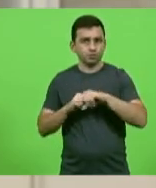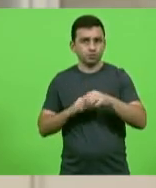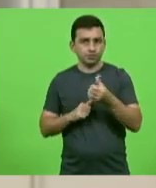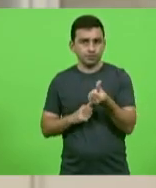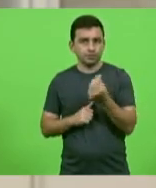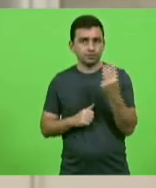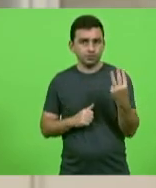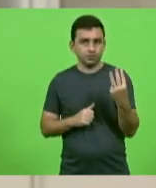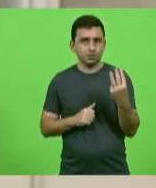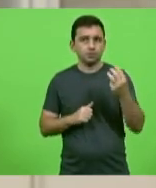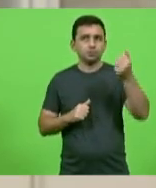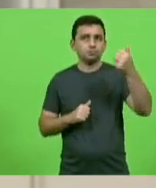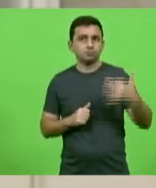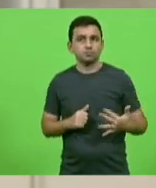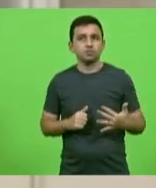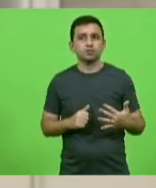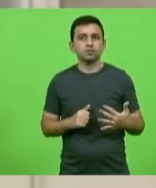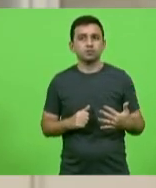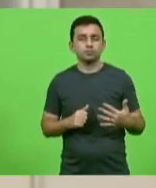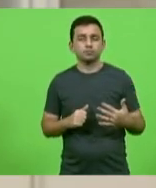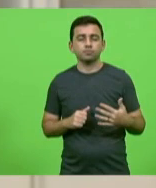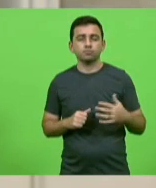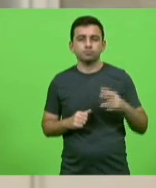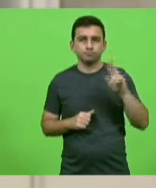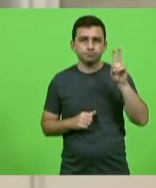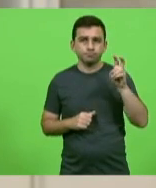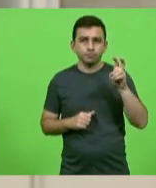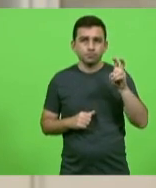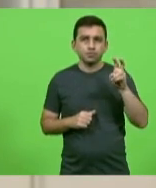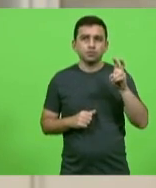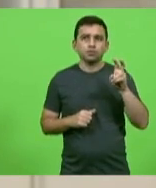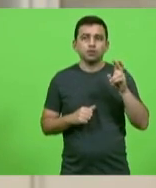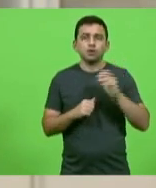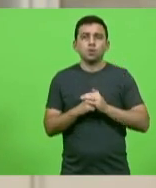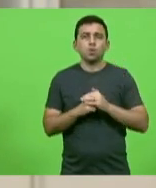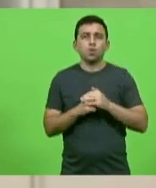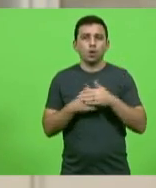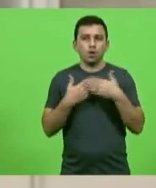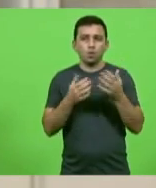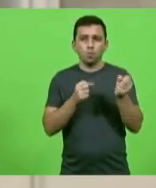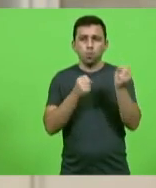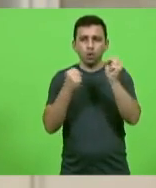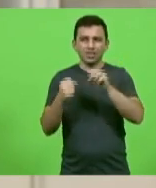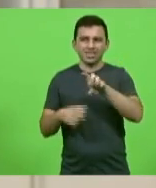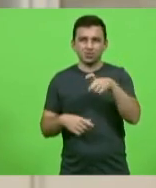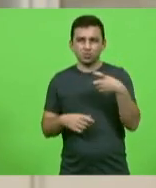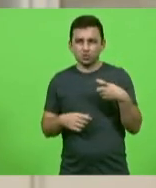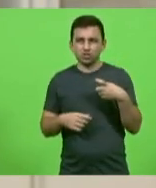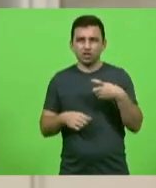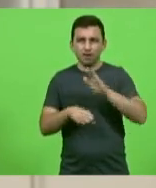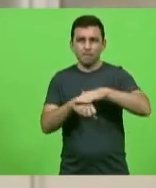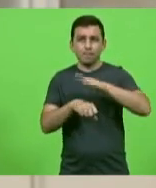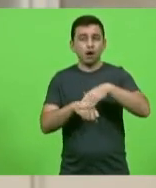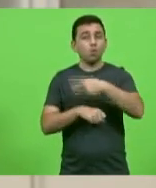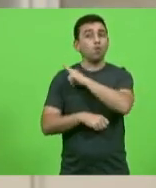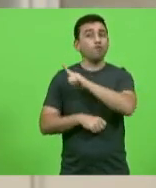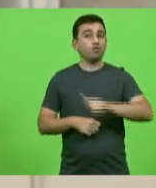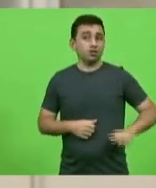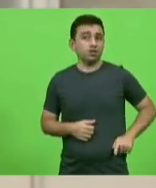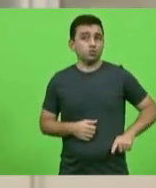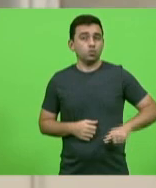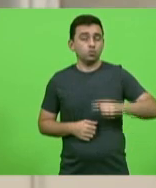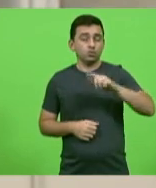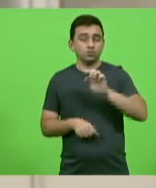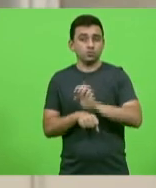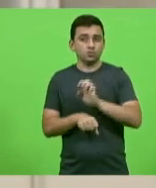63 que "O Poder Executivo é exercido pelo governador do